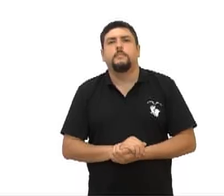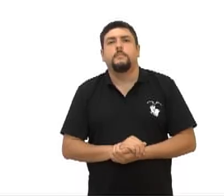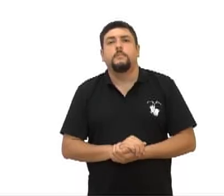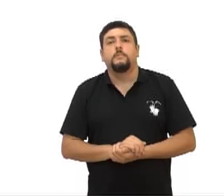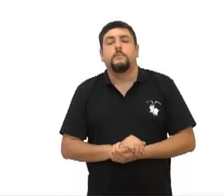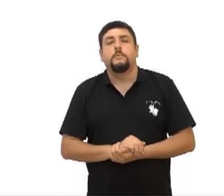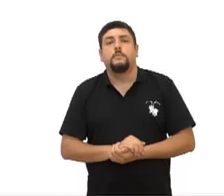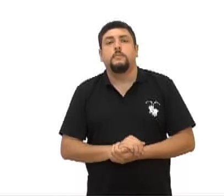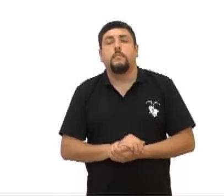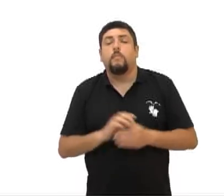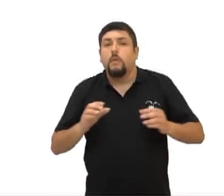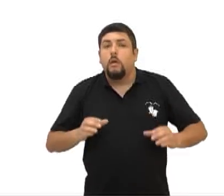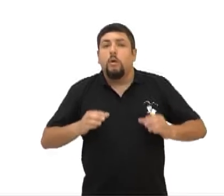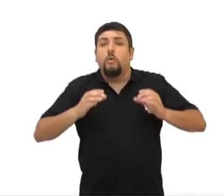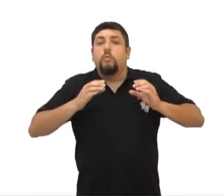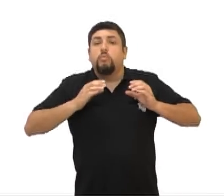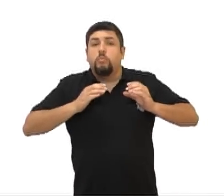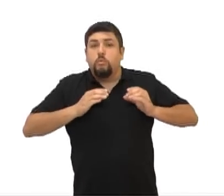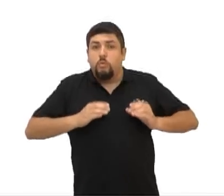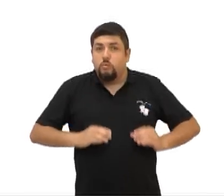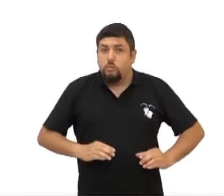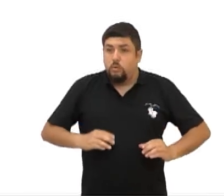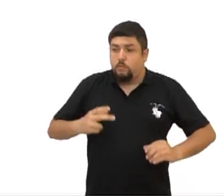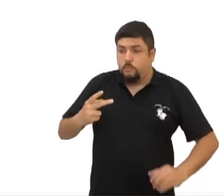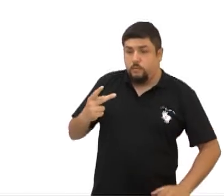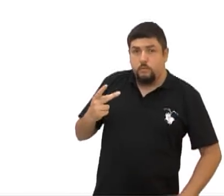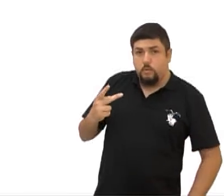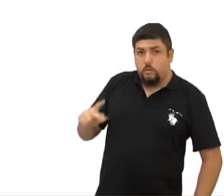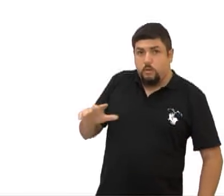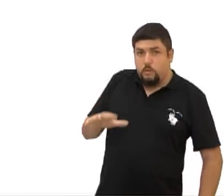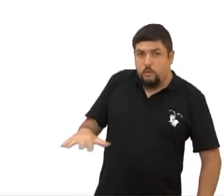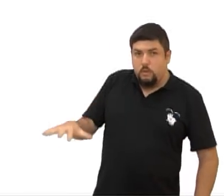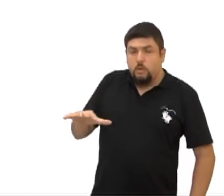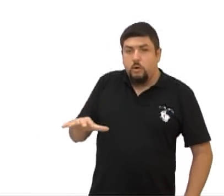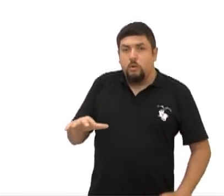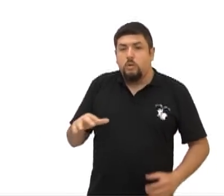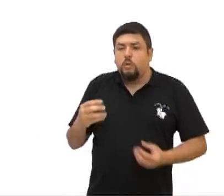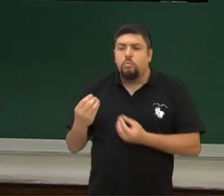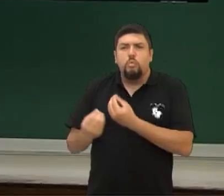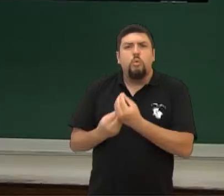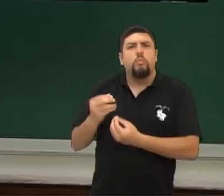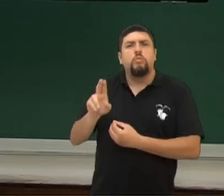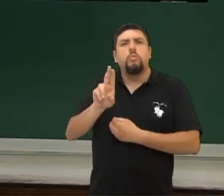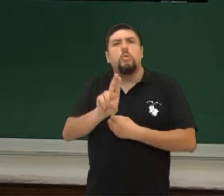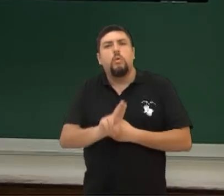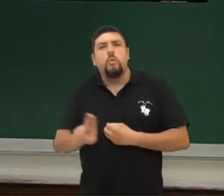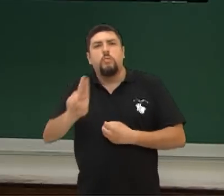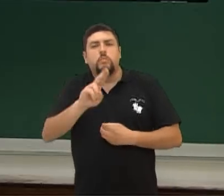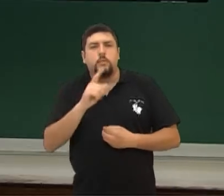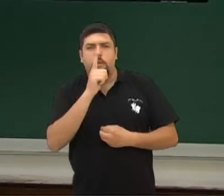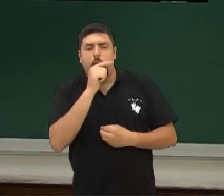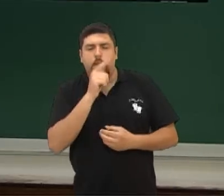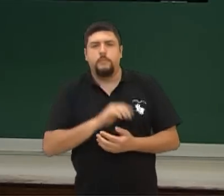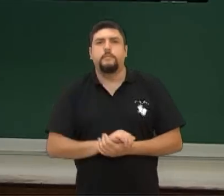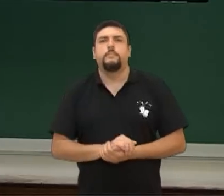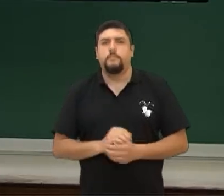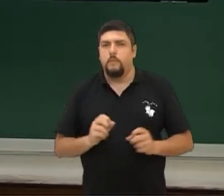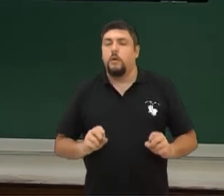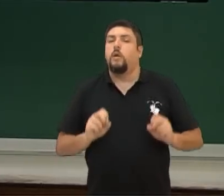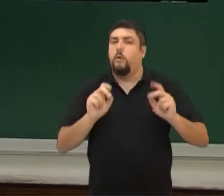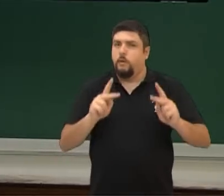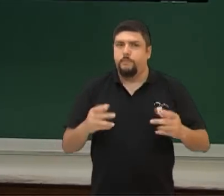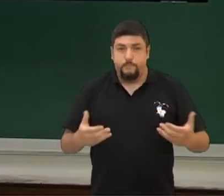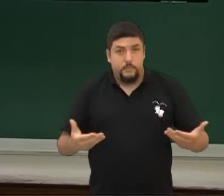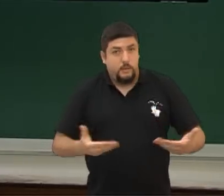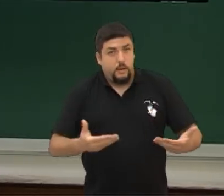em relação ao uso da água. Então, novamente, esse tema de bastante importância social, bastante relevância, né? No momento que nós estamos